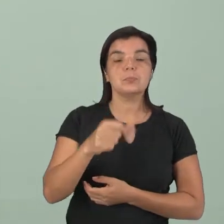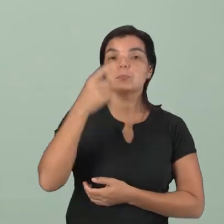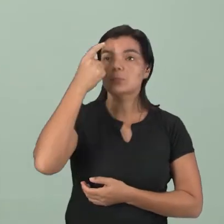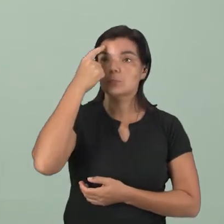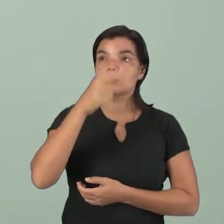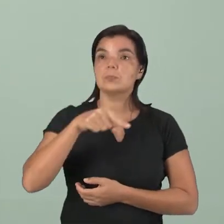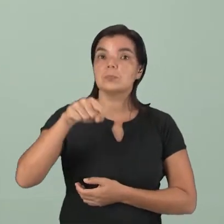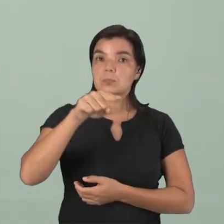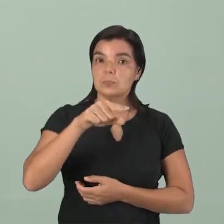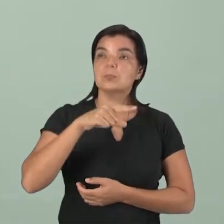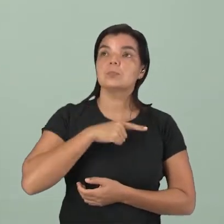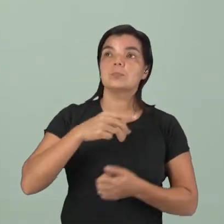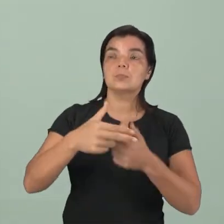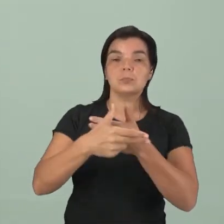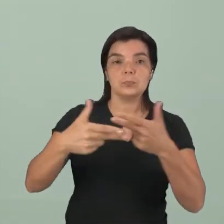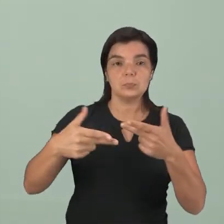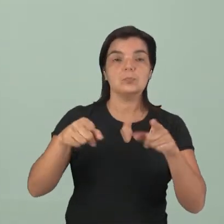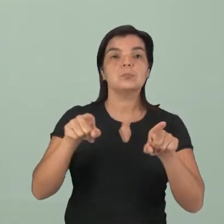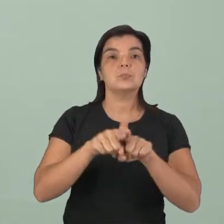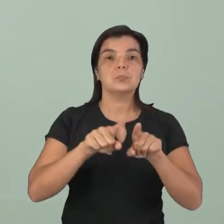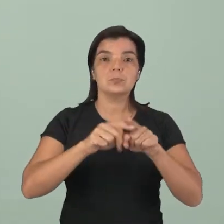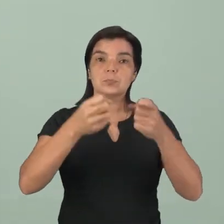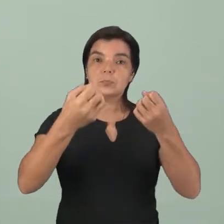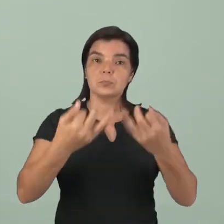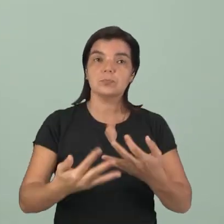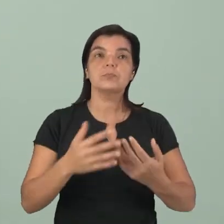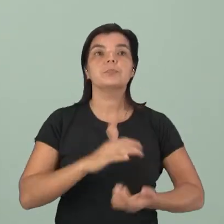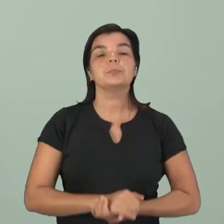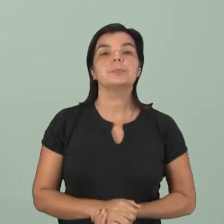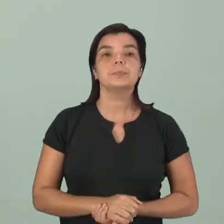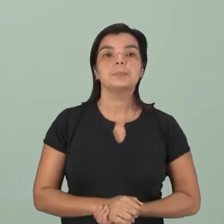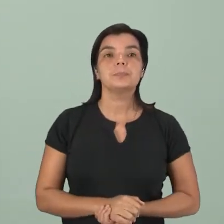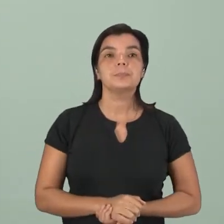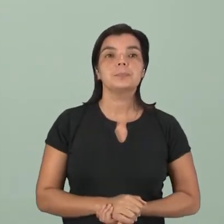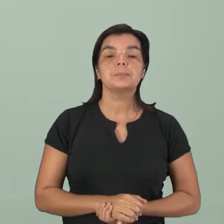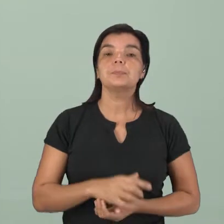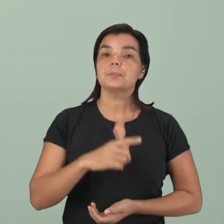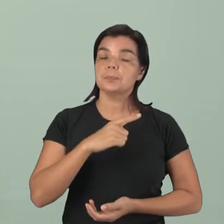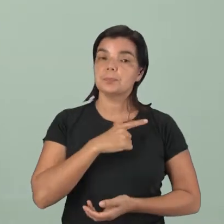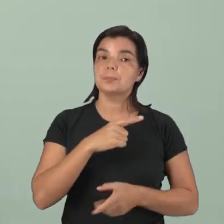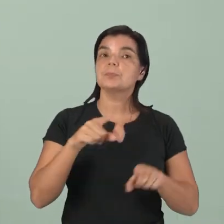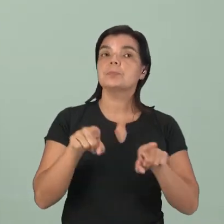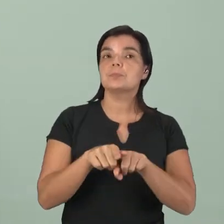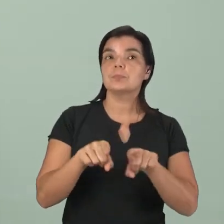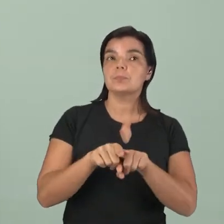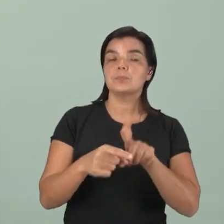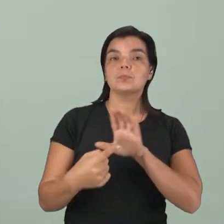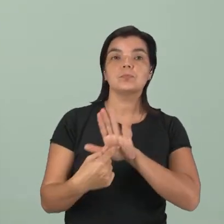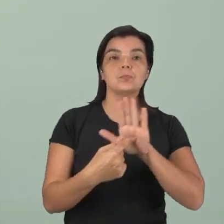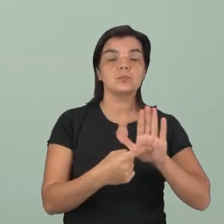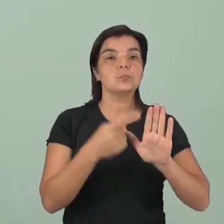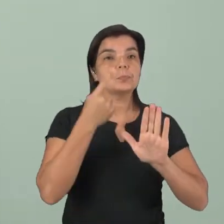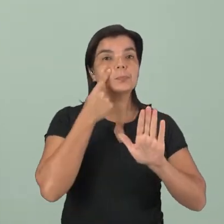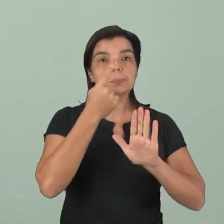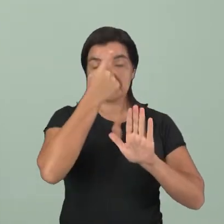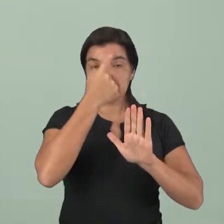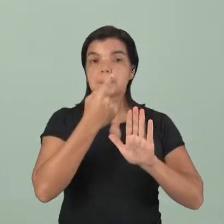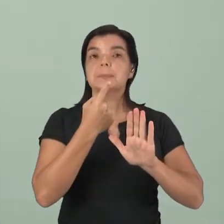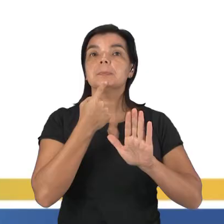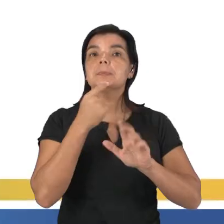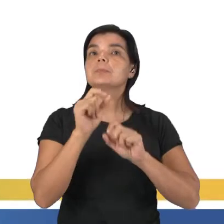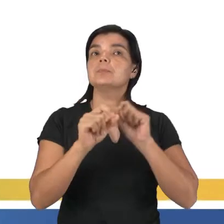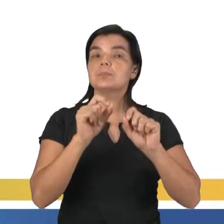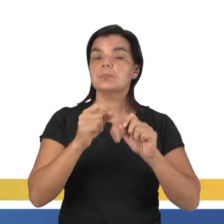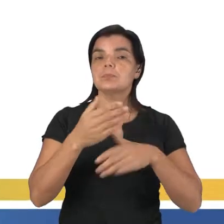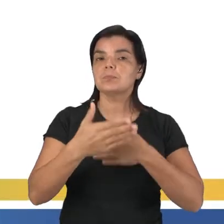se você tem algum objeto que lembre essa definição. Então, através disso, né, eu quero que você veja essa imagem, né?